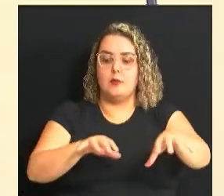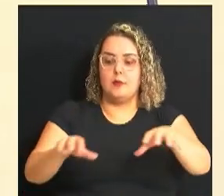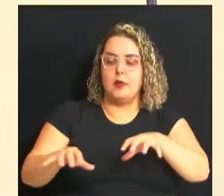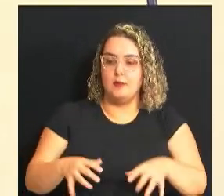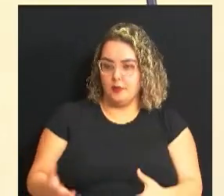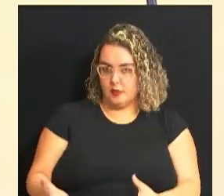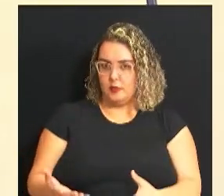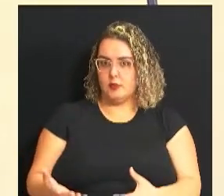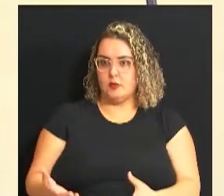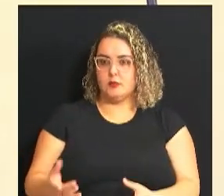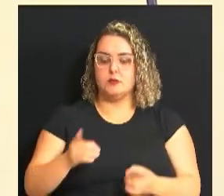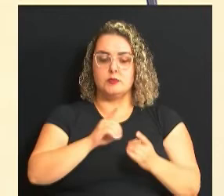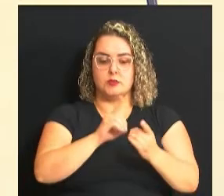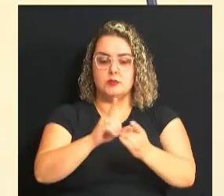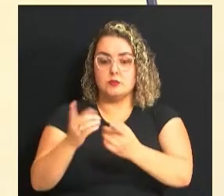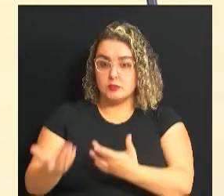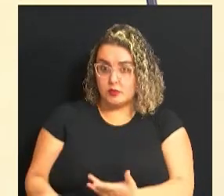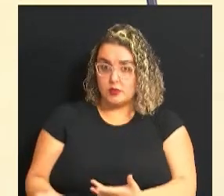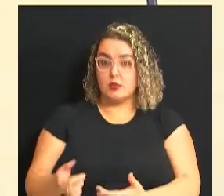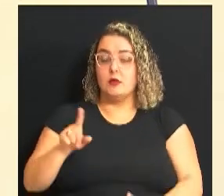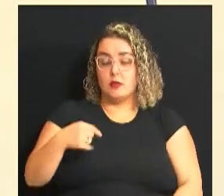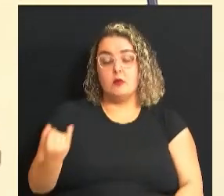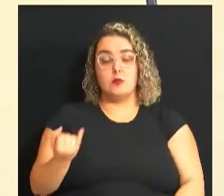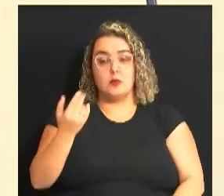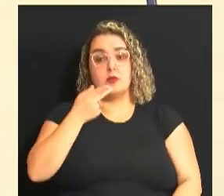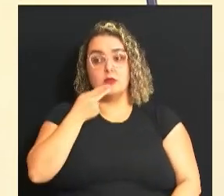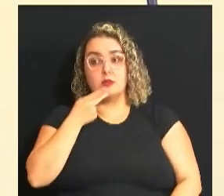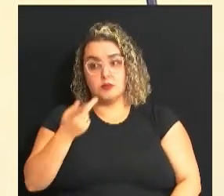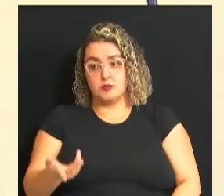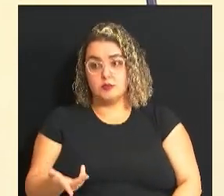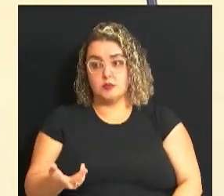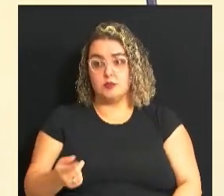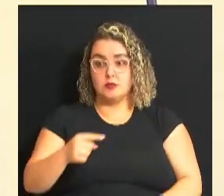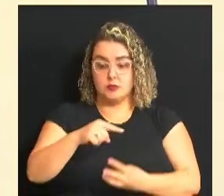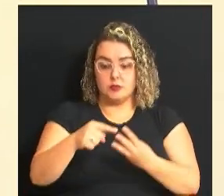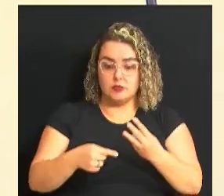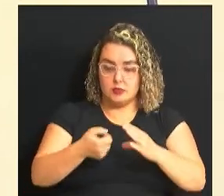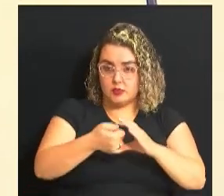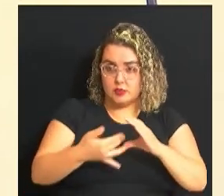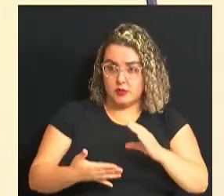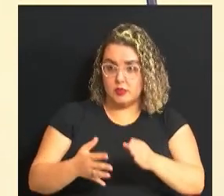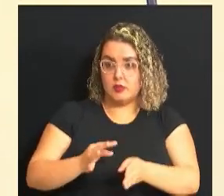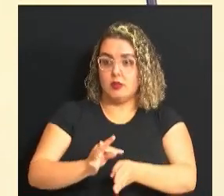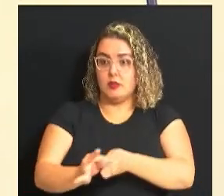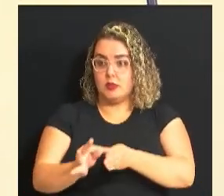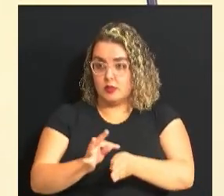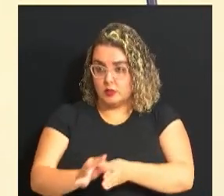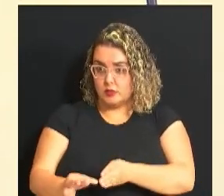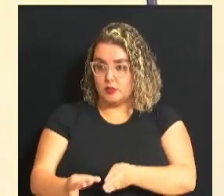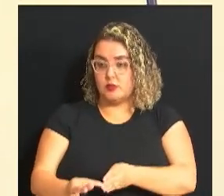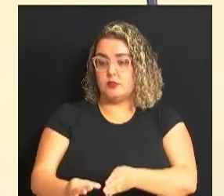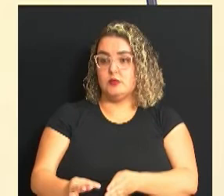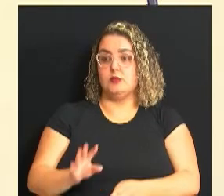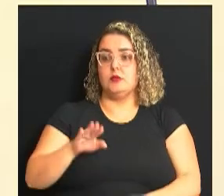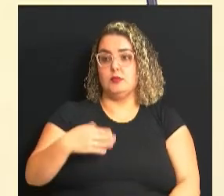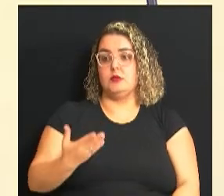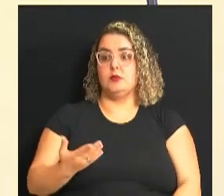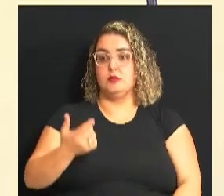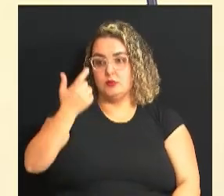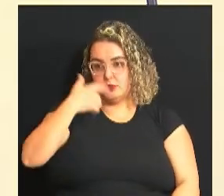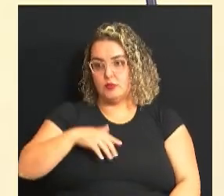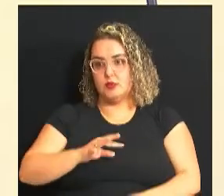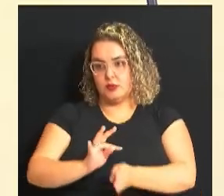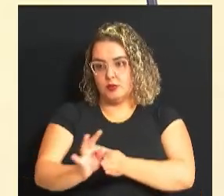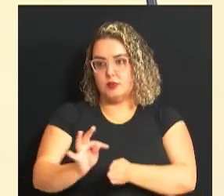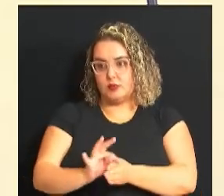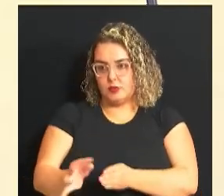dos atendimentos, é importante dizer três características do Conselho Tutelar, que, quando fui conselheira, eu estava em...